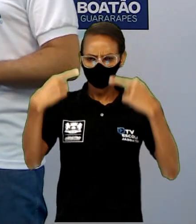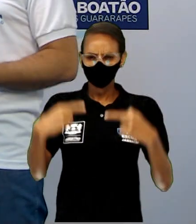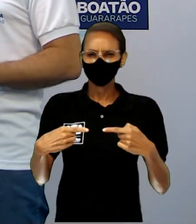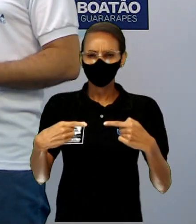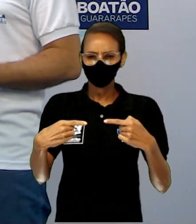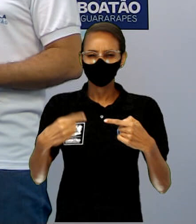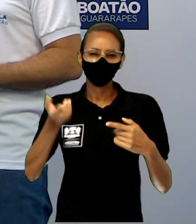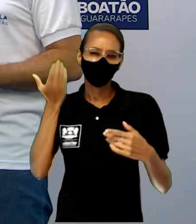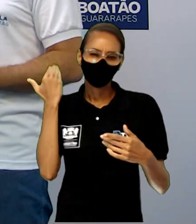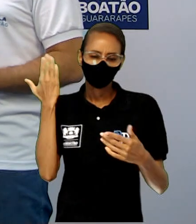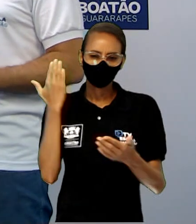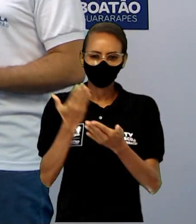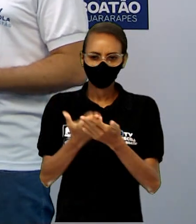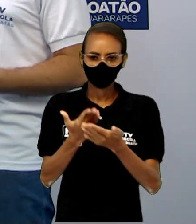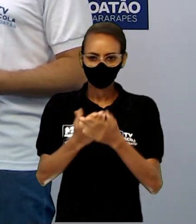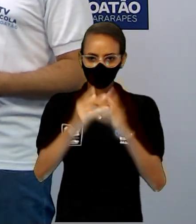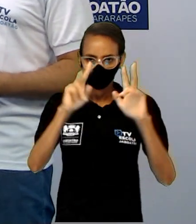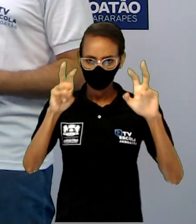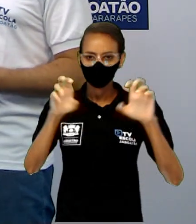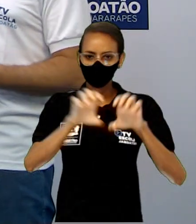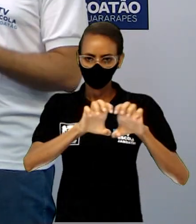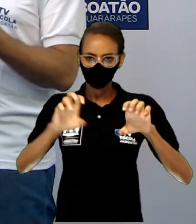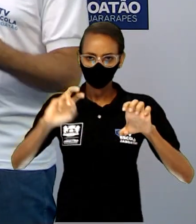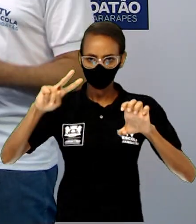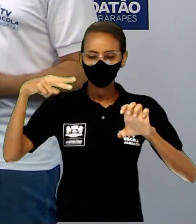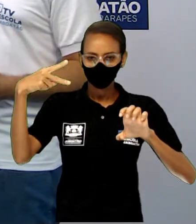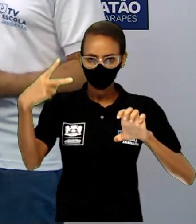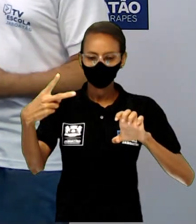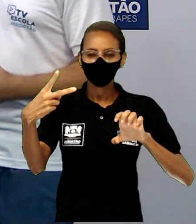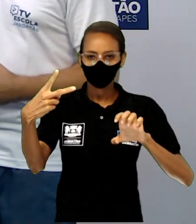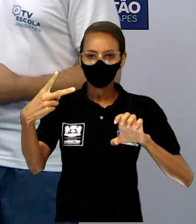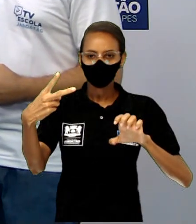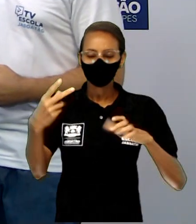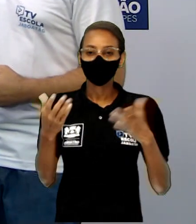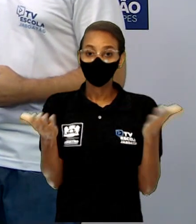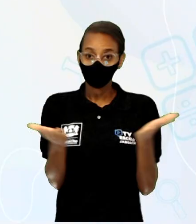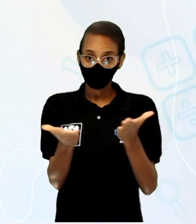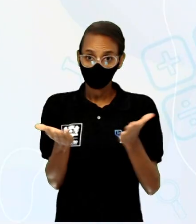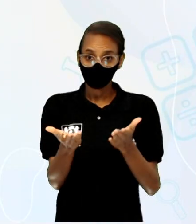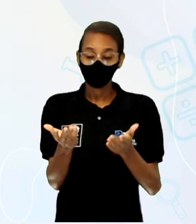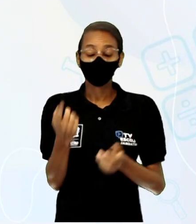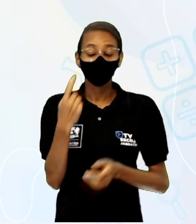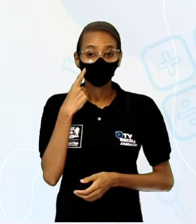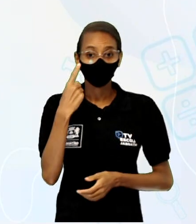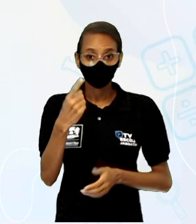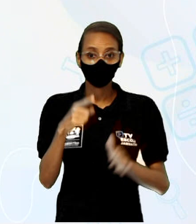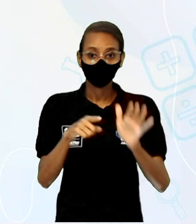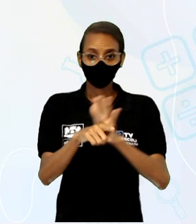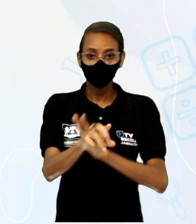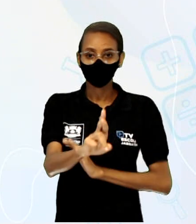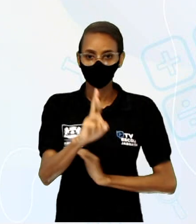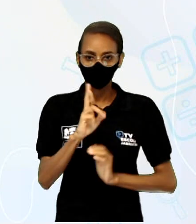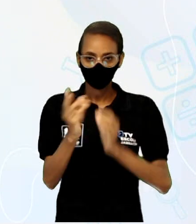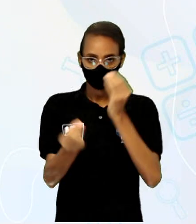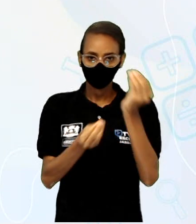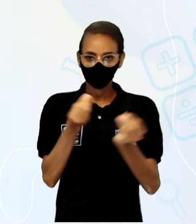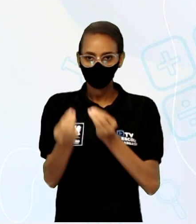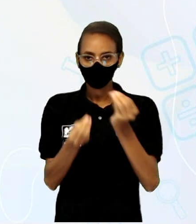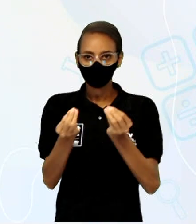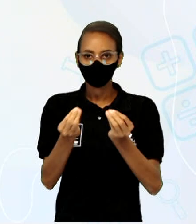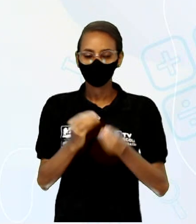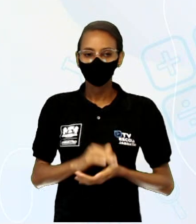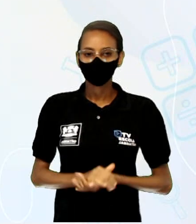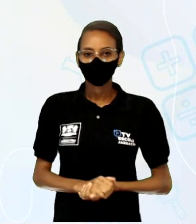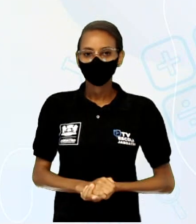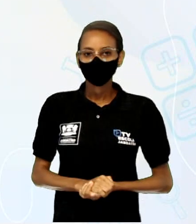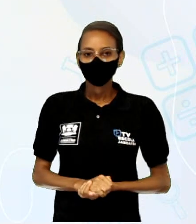seu pensamento. Muitos alunos dizem, professor, eu apenas sei fazer aqui na minha mente. Na verdade,